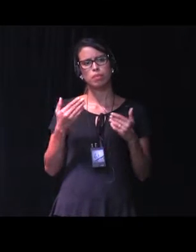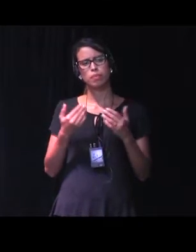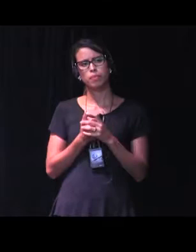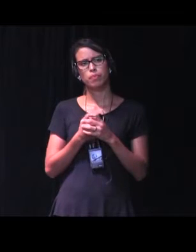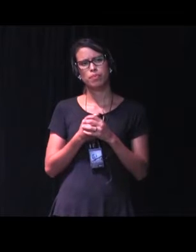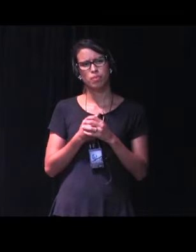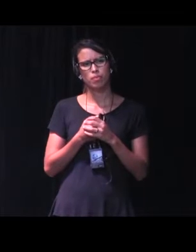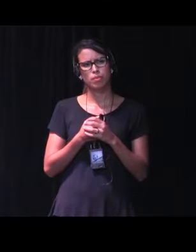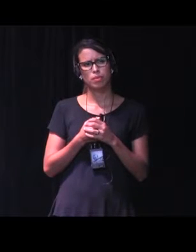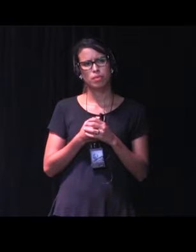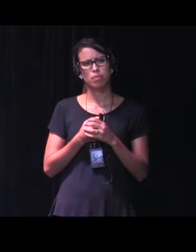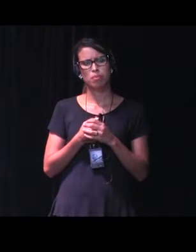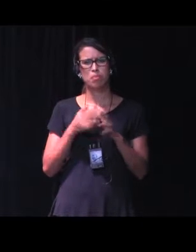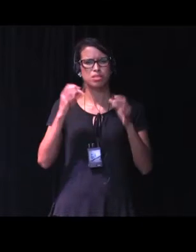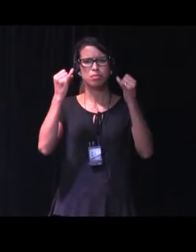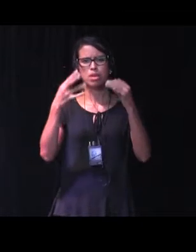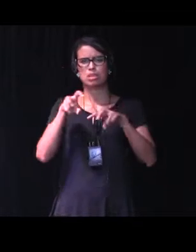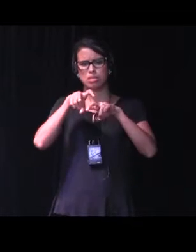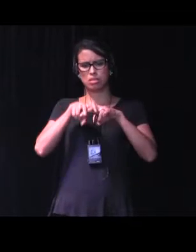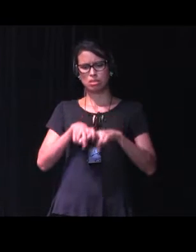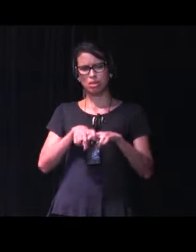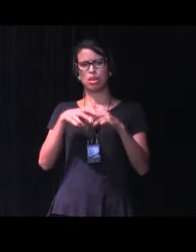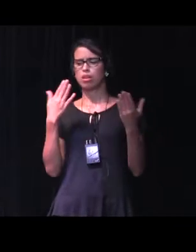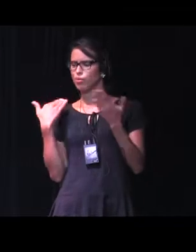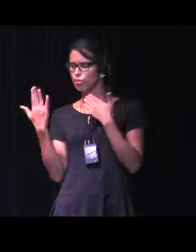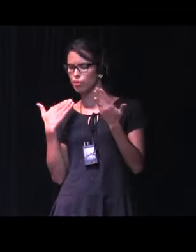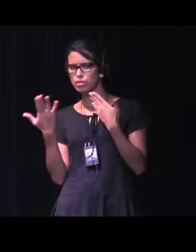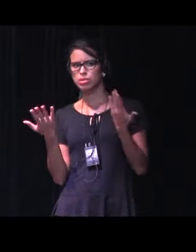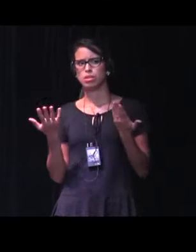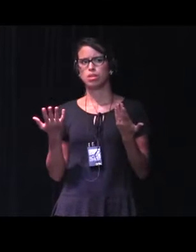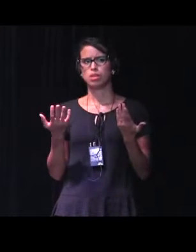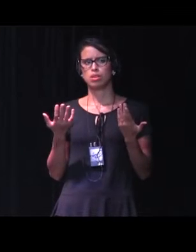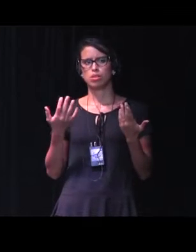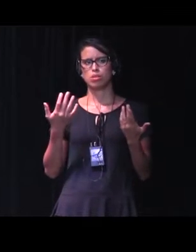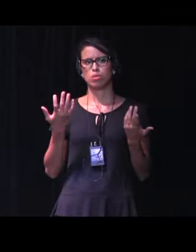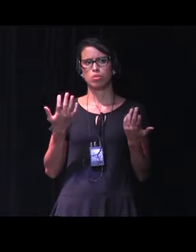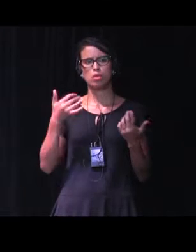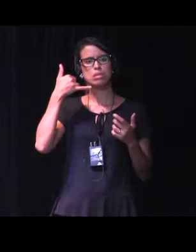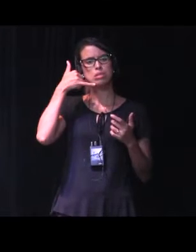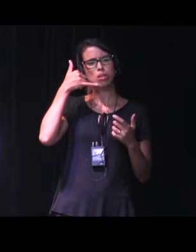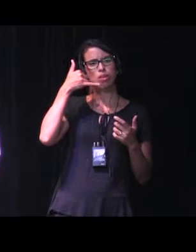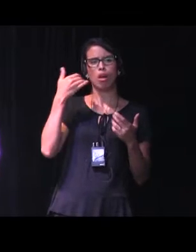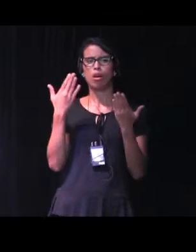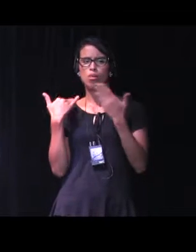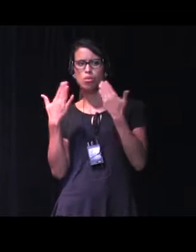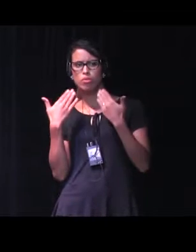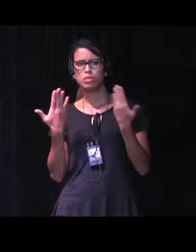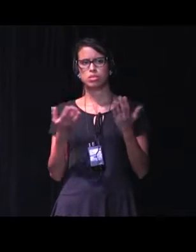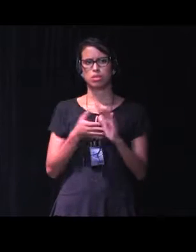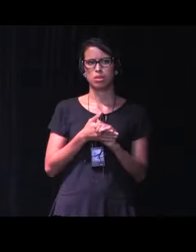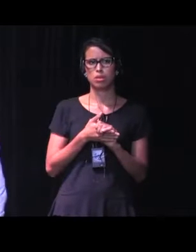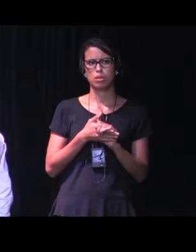mas esse fato de sentar para conversar com um telefone público acho